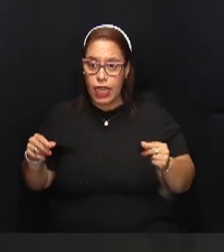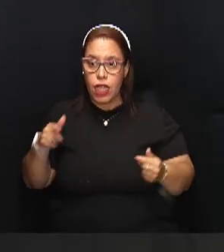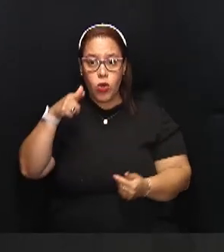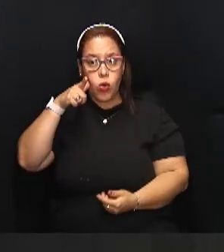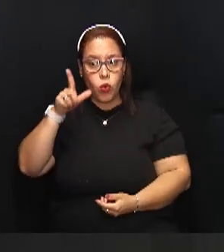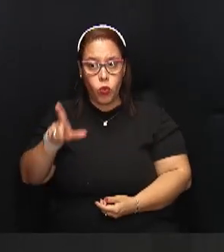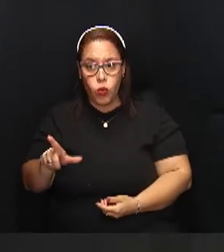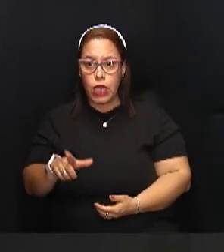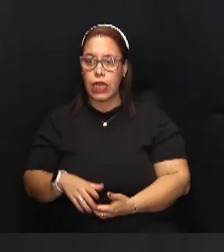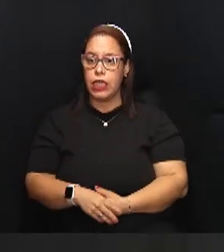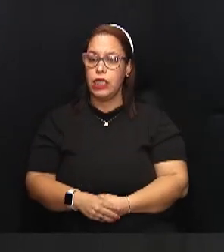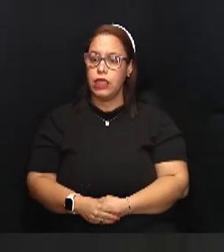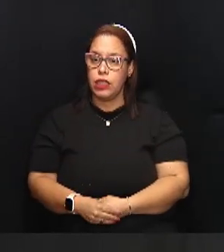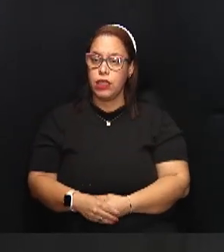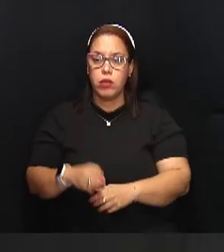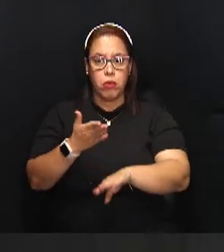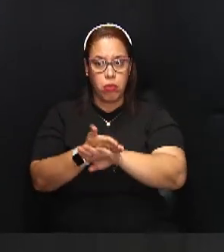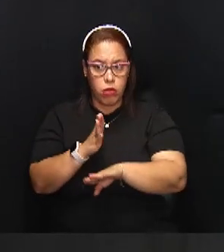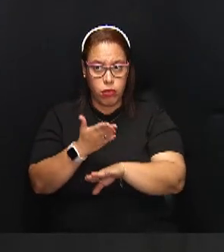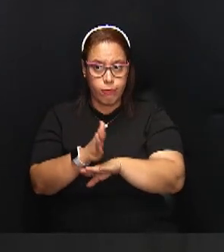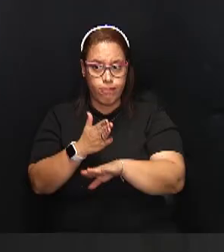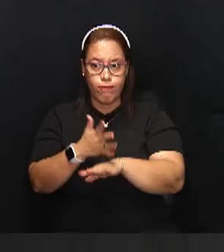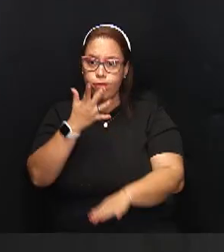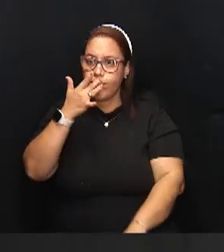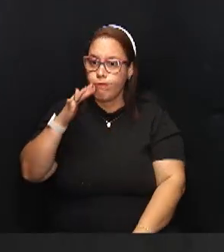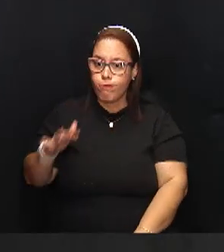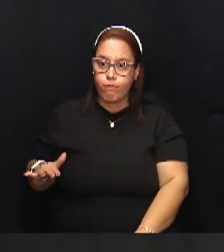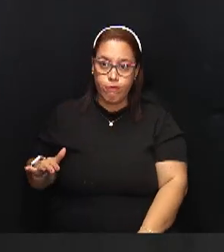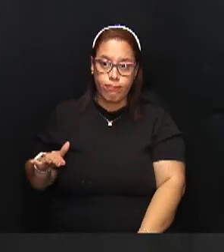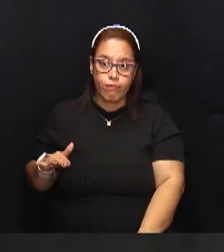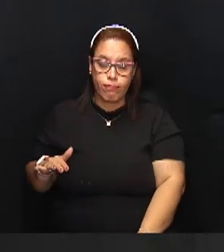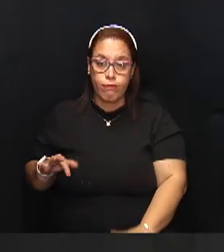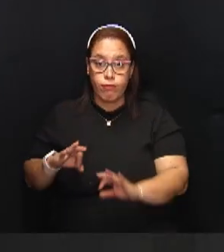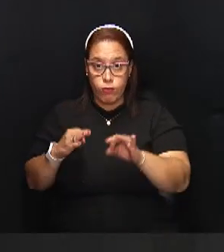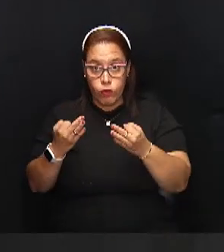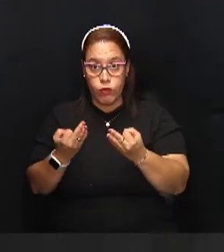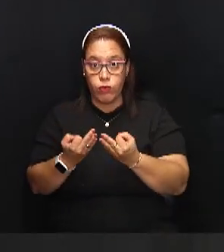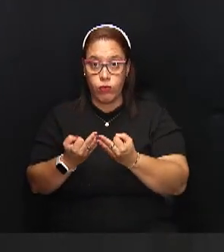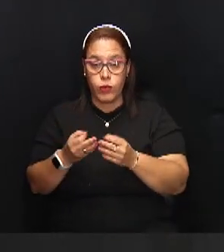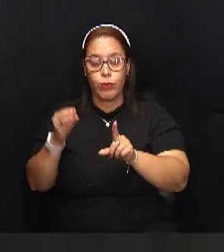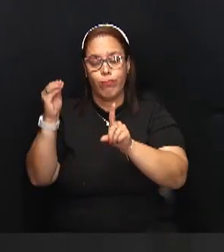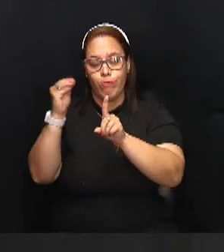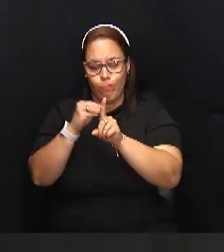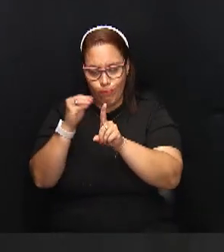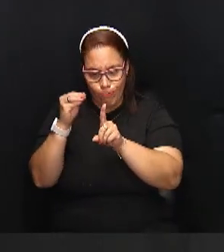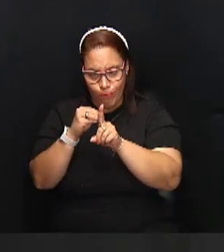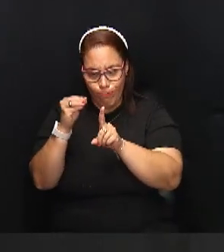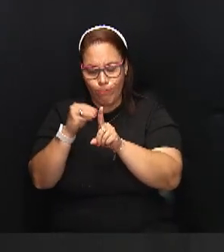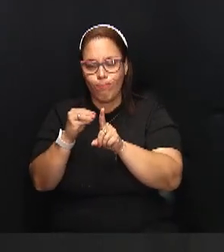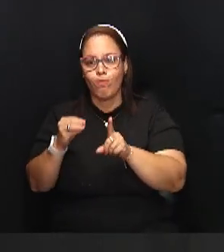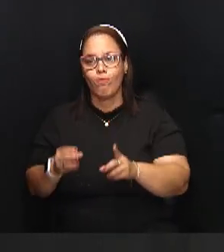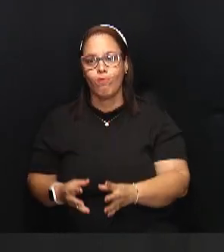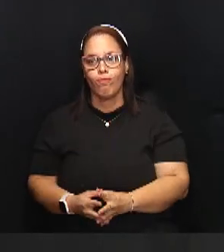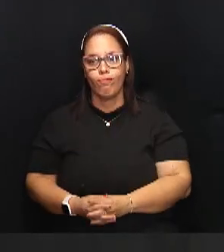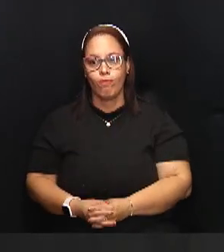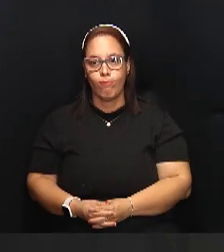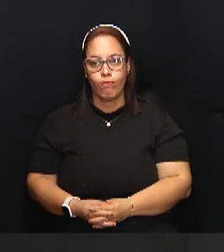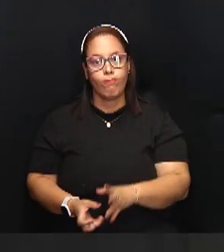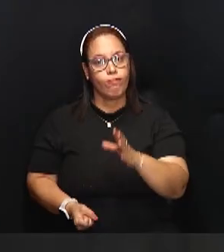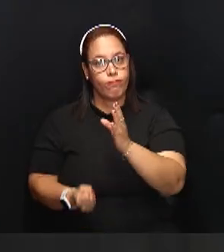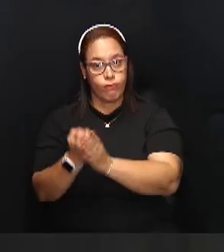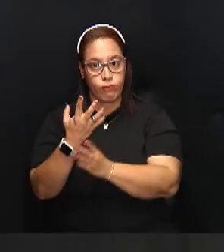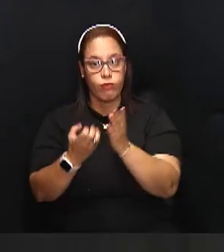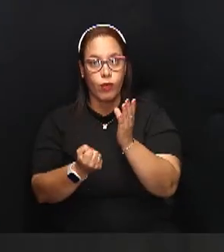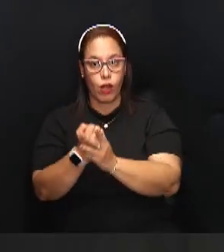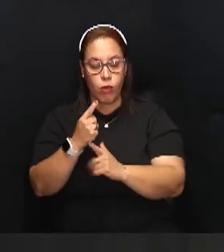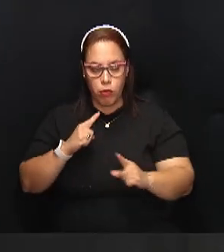consigam praticar, mas eles são crianças, né, famílias em situação de vulnerabilidade, mas dali já surgiram